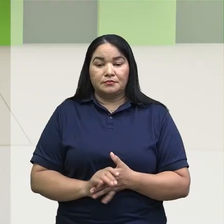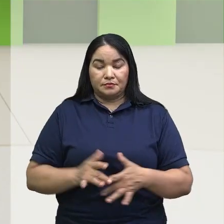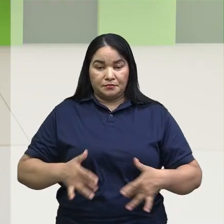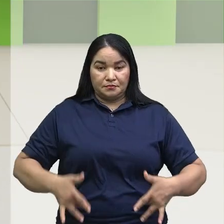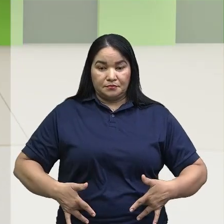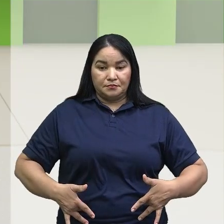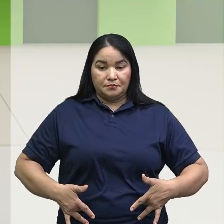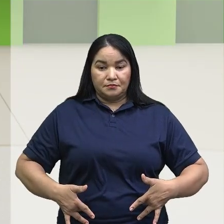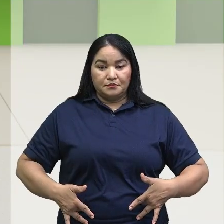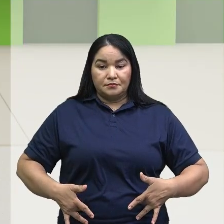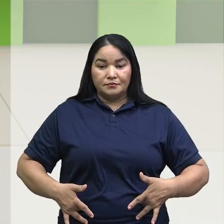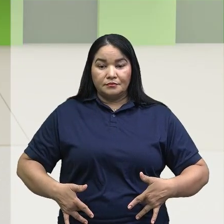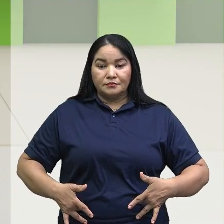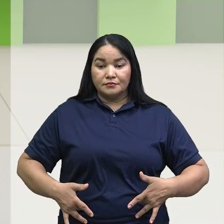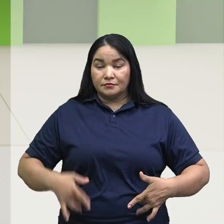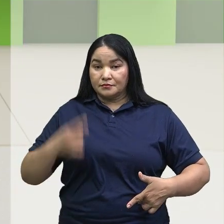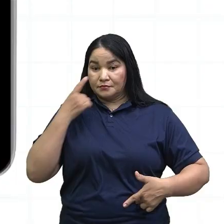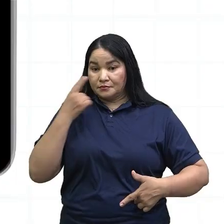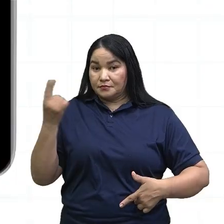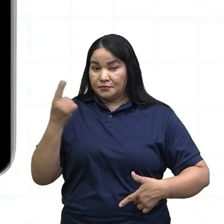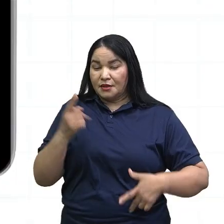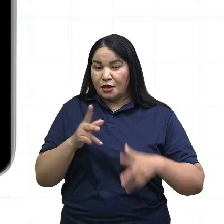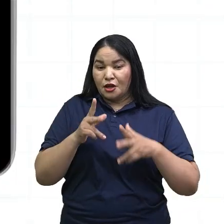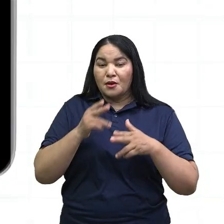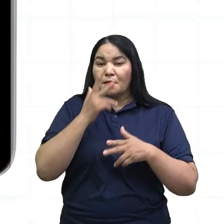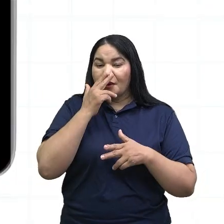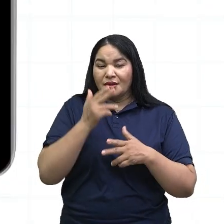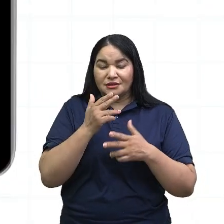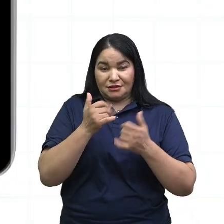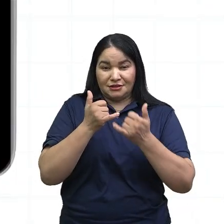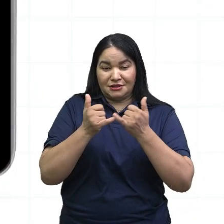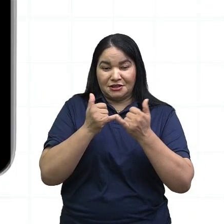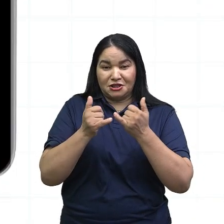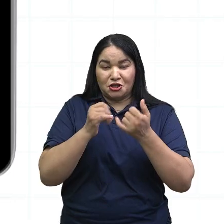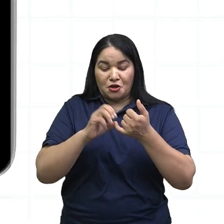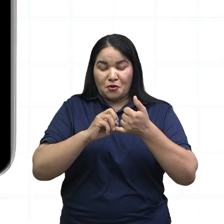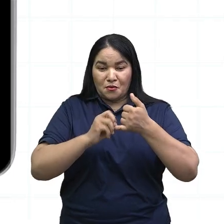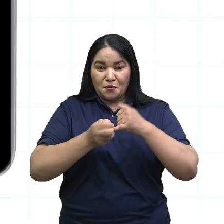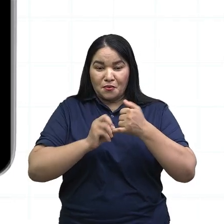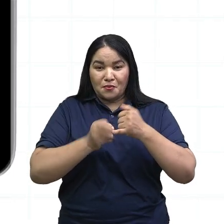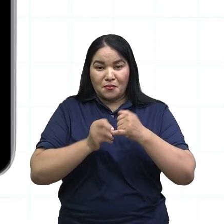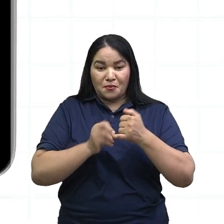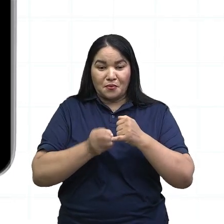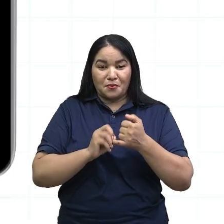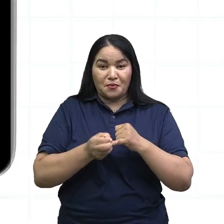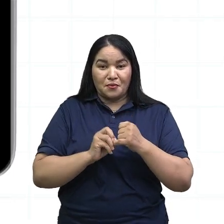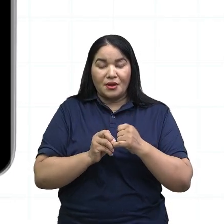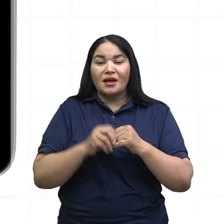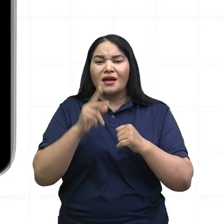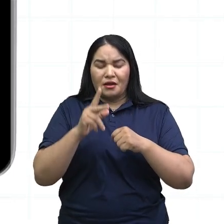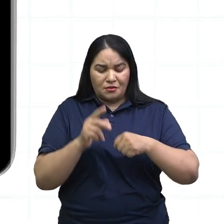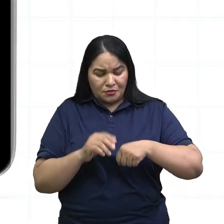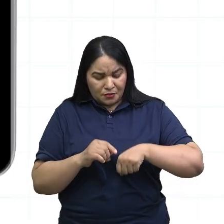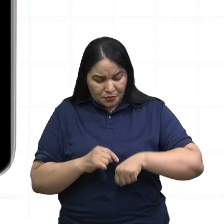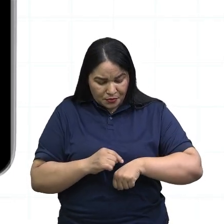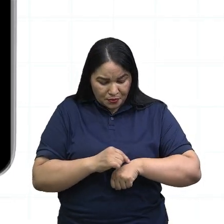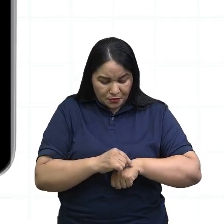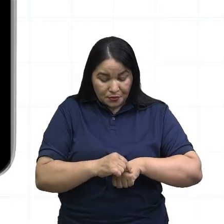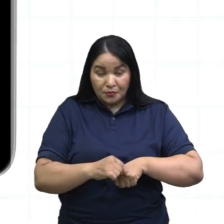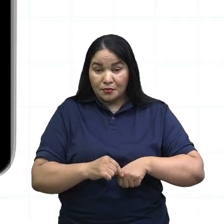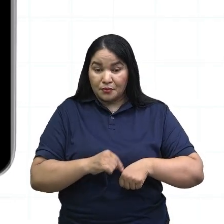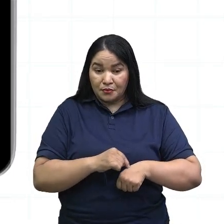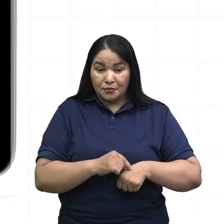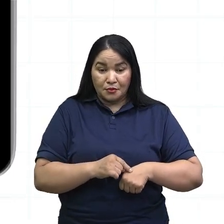rins, né, como se fosse ali um grão de feijão, ele tem aproximadamente o tamanho aqui da nossa mão fechada. Observe que